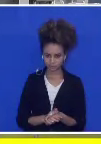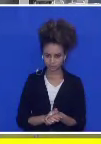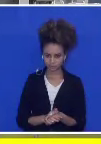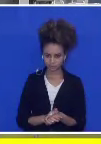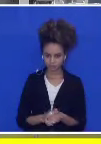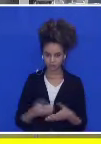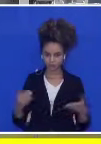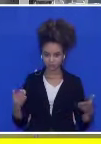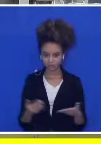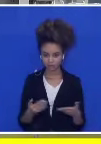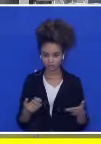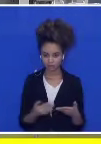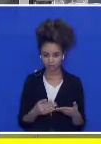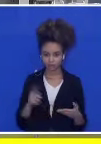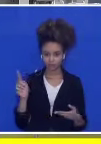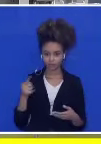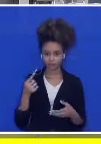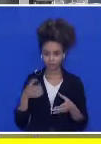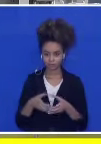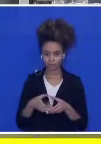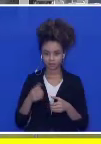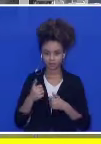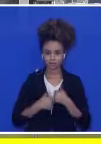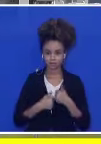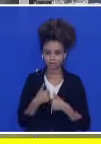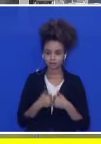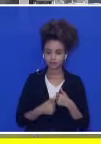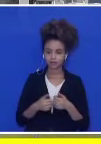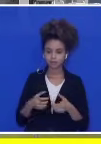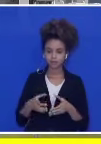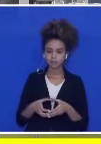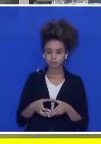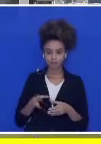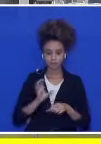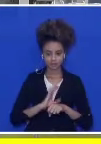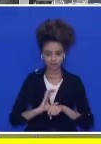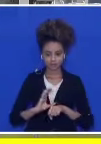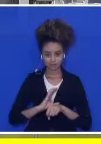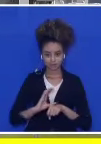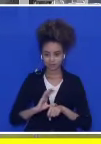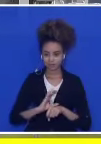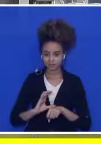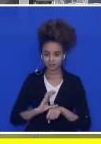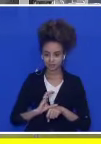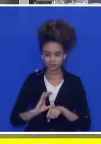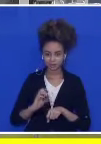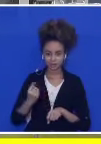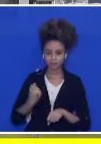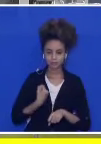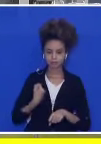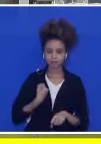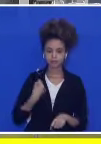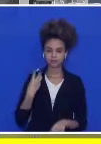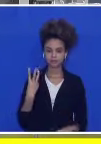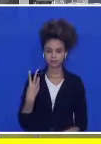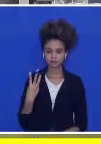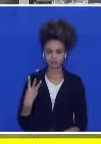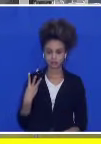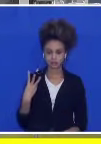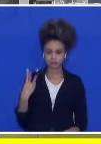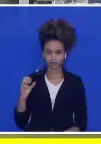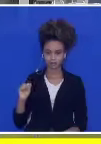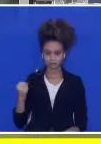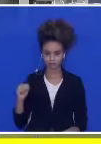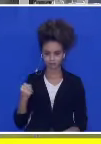Agora, o sétimo e último número da Time Mania, bola cinza, número 38. Cinza,